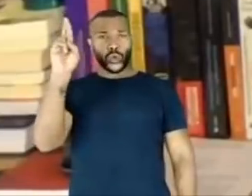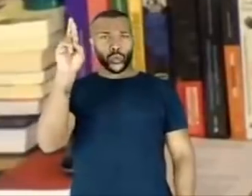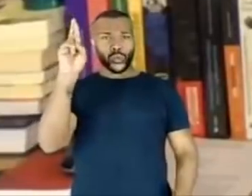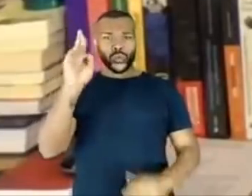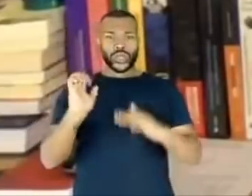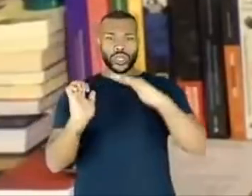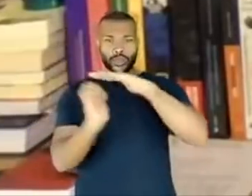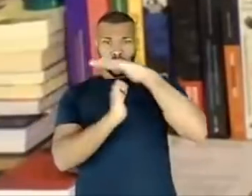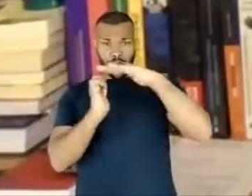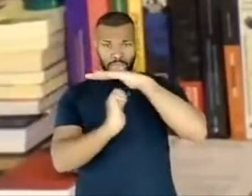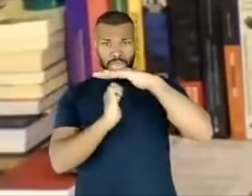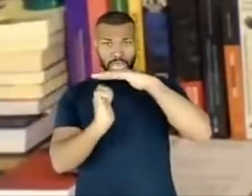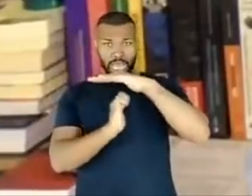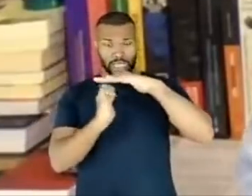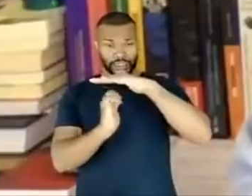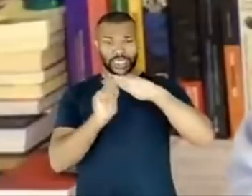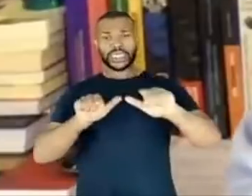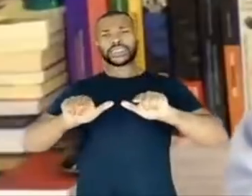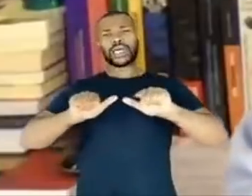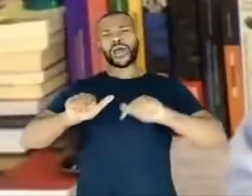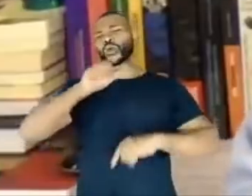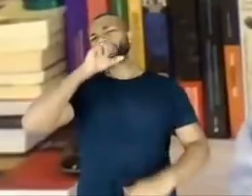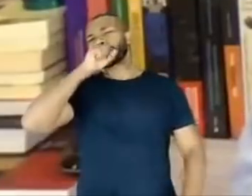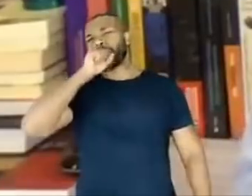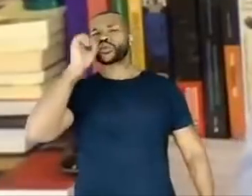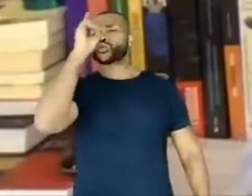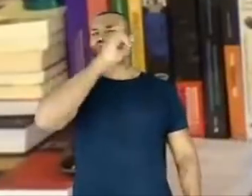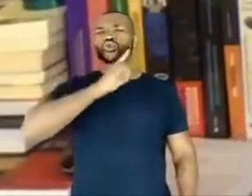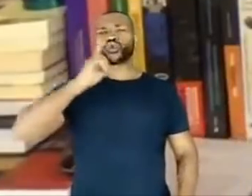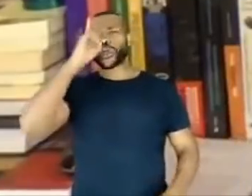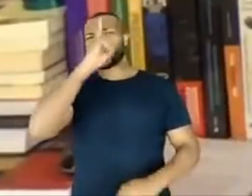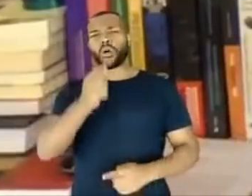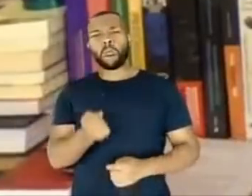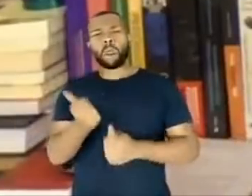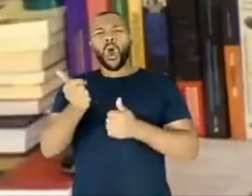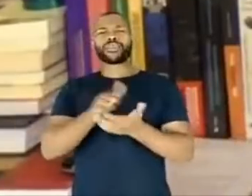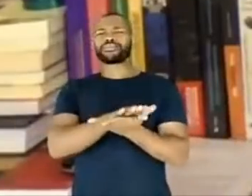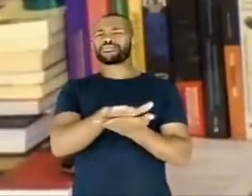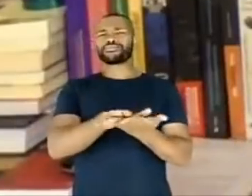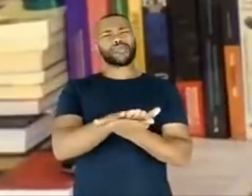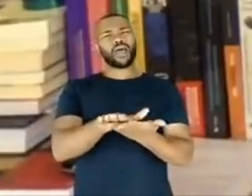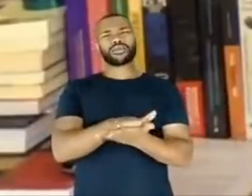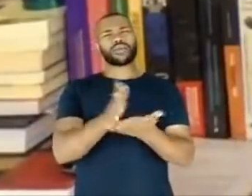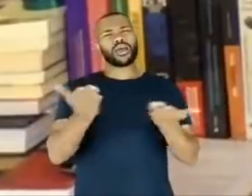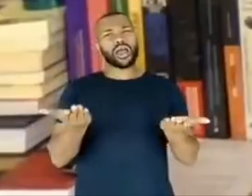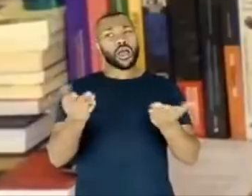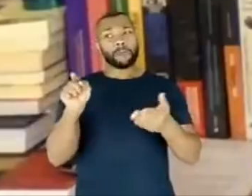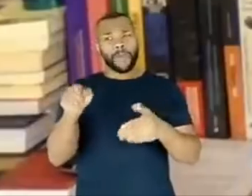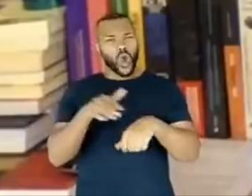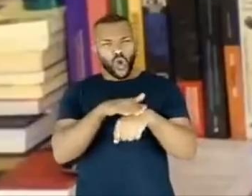exigirem o trabalho ao sábado e domingo sem compensação, sem conversar com os sindicatos de forma